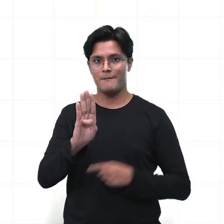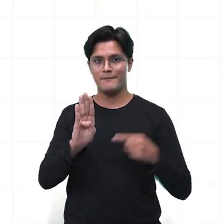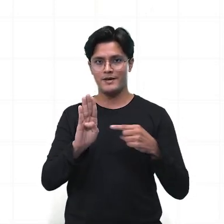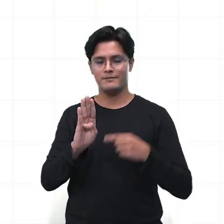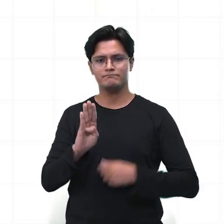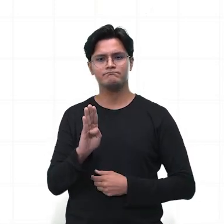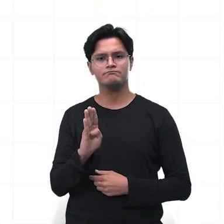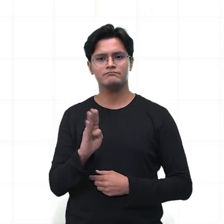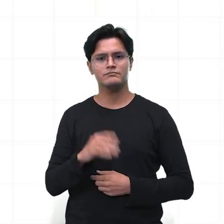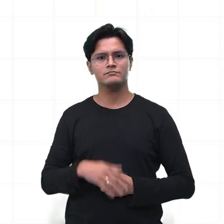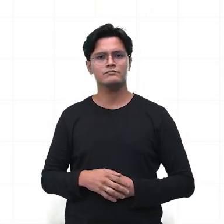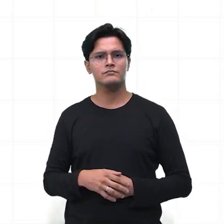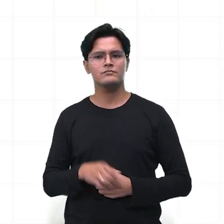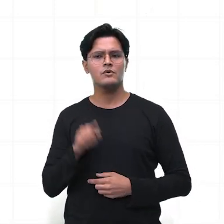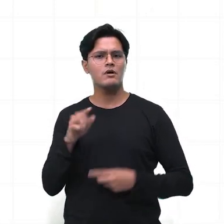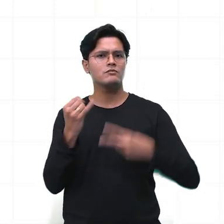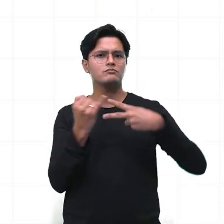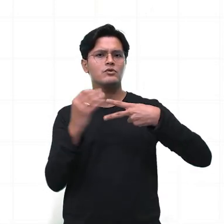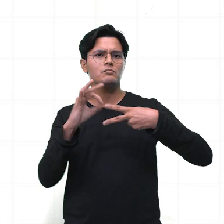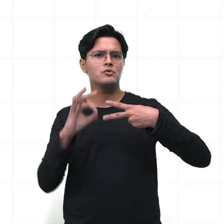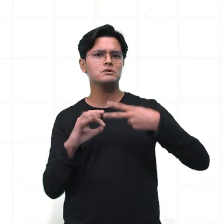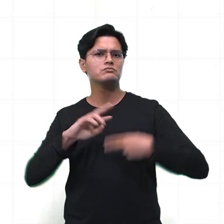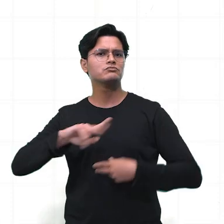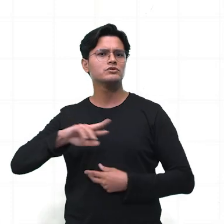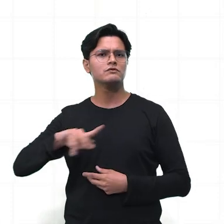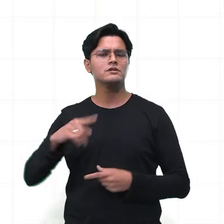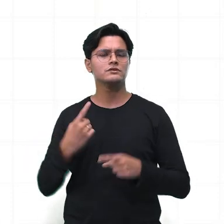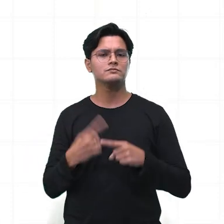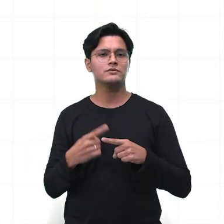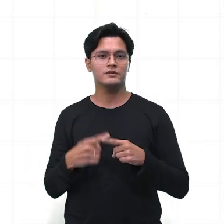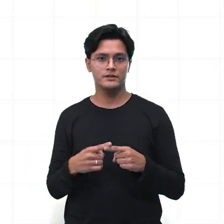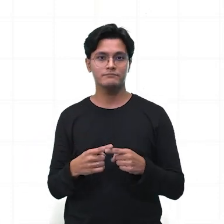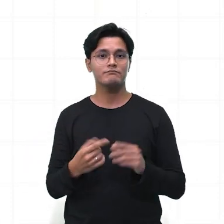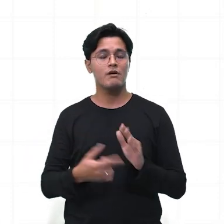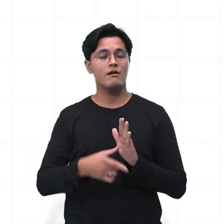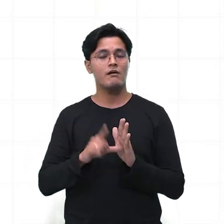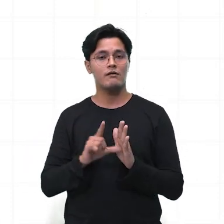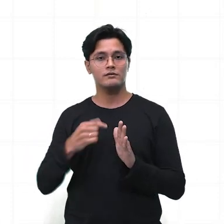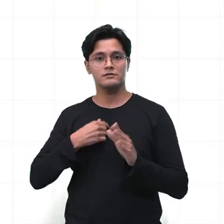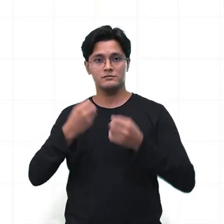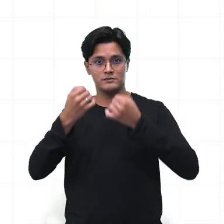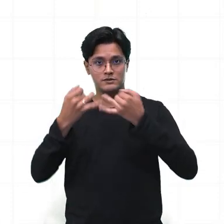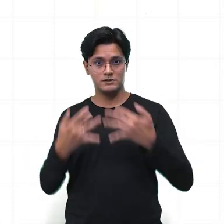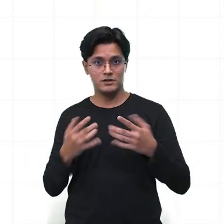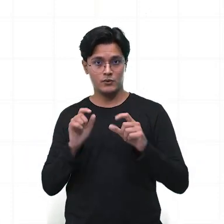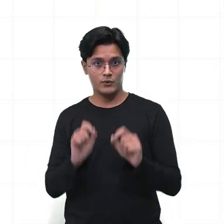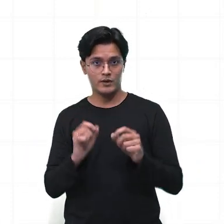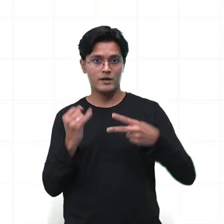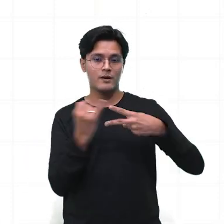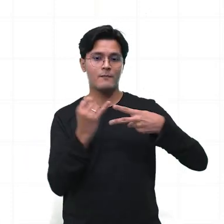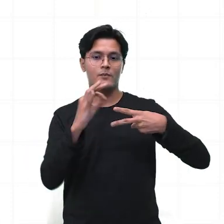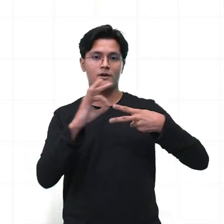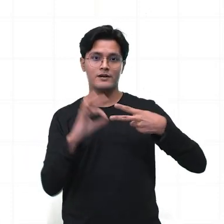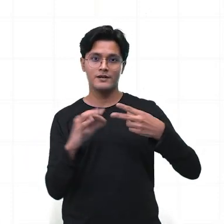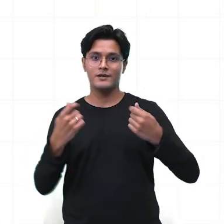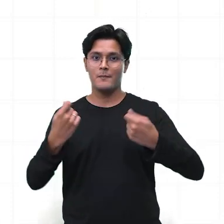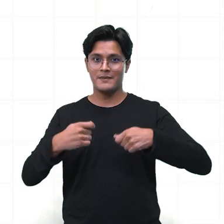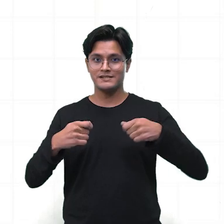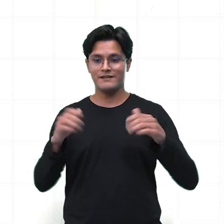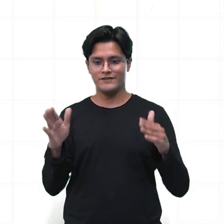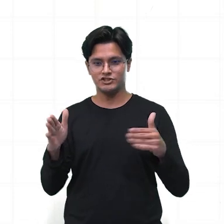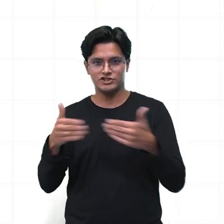polígono? Porque conforme nós já conversamos, para ser um polígono, aqui precisaria estar